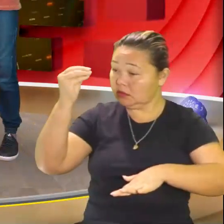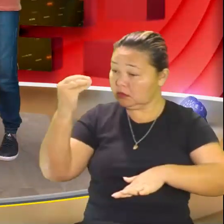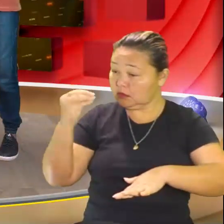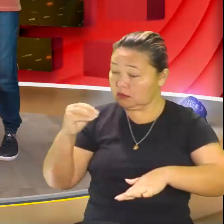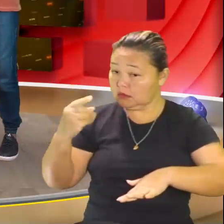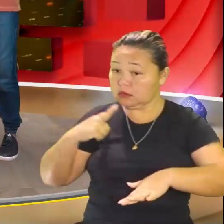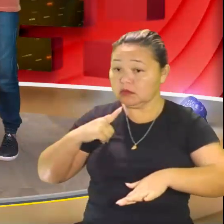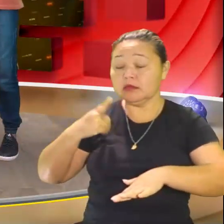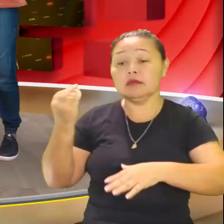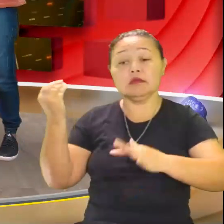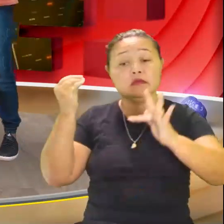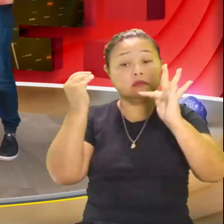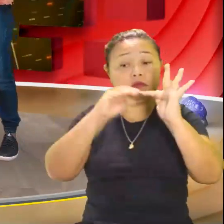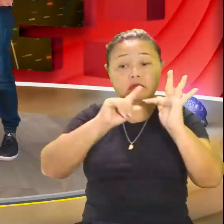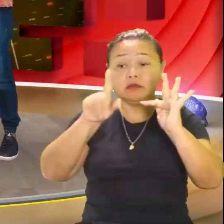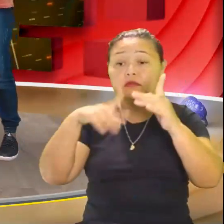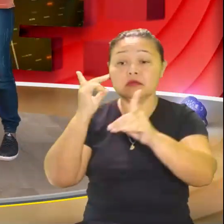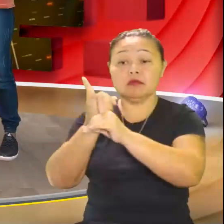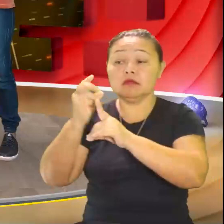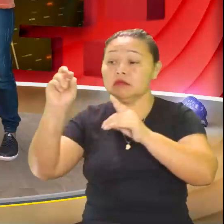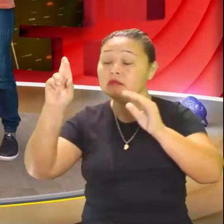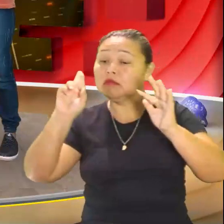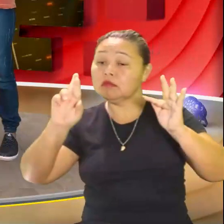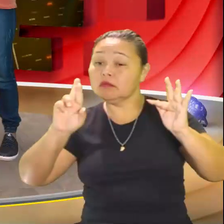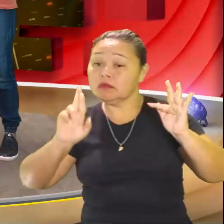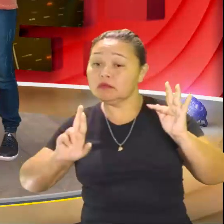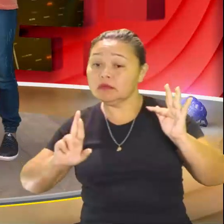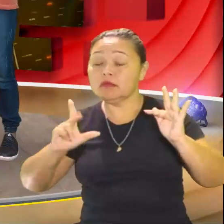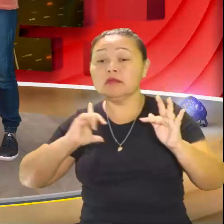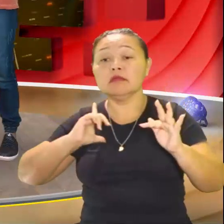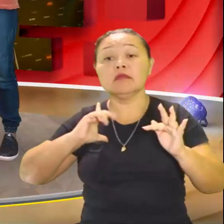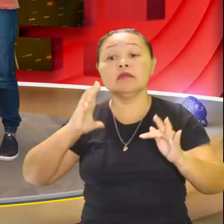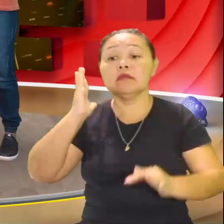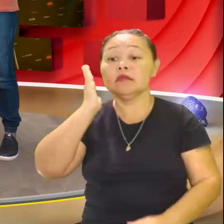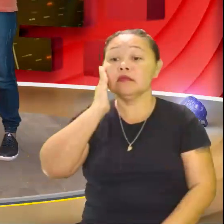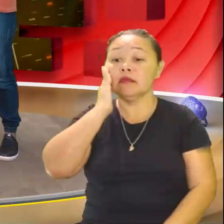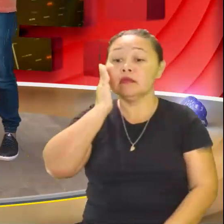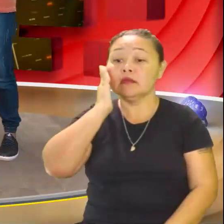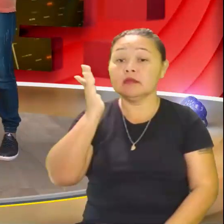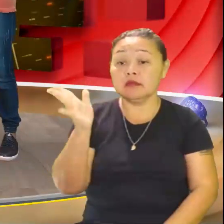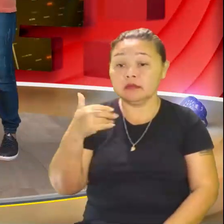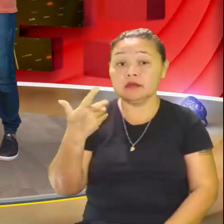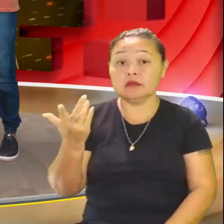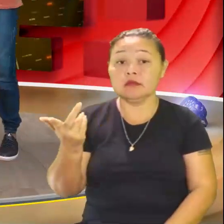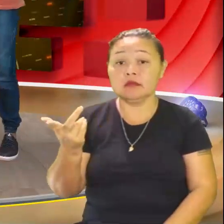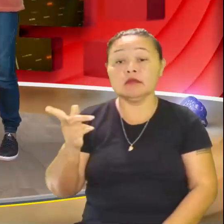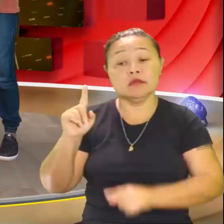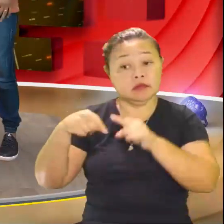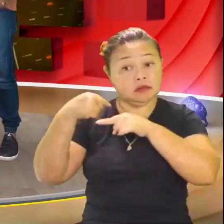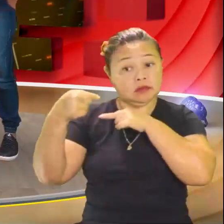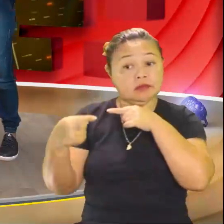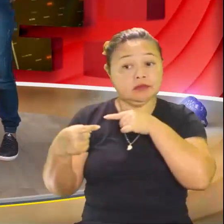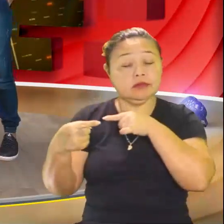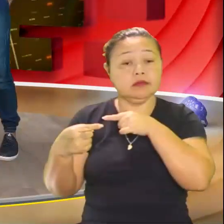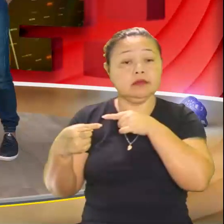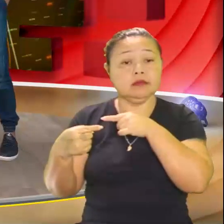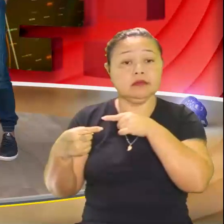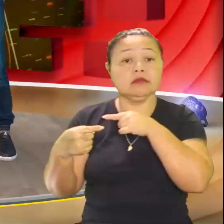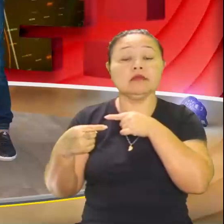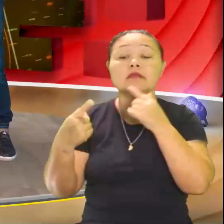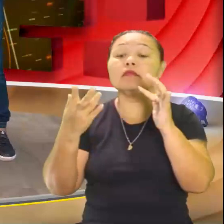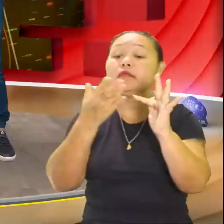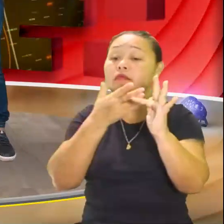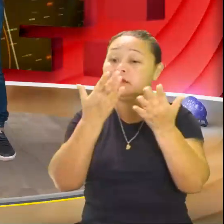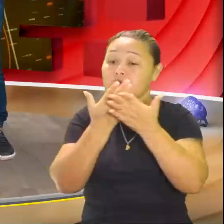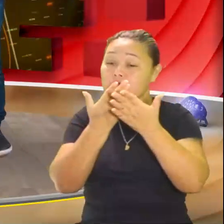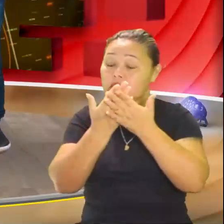domínio, joga na função e encontra as imagens. Eu preciso dominar isso aí pelo menos, para depois avançar. Quando a gente estudou a